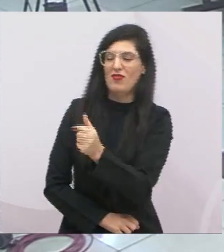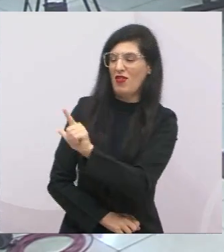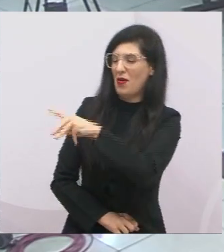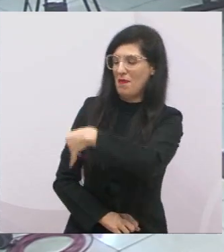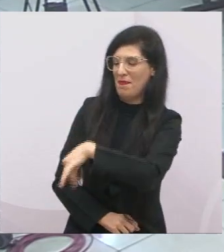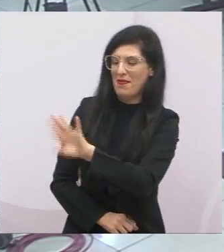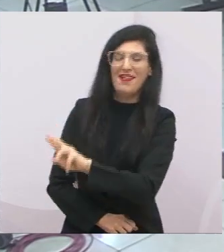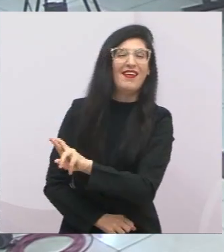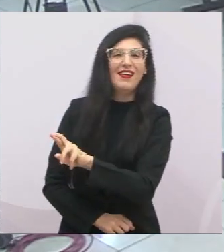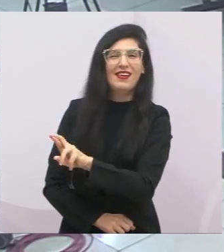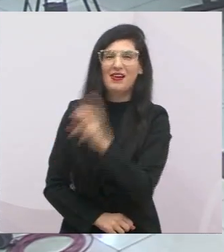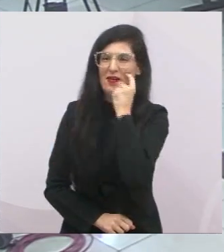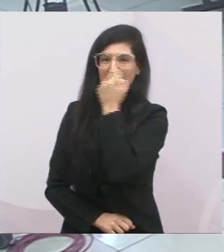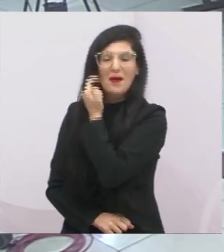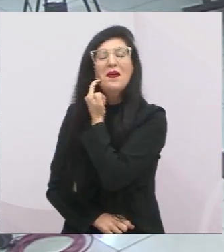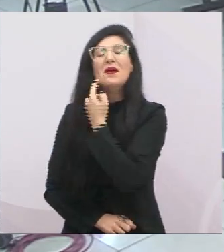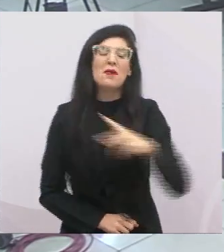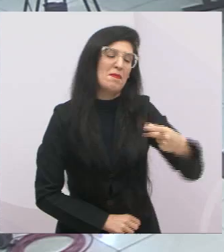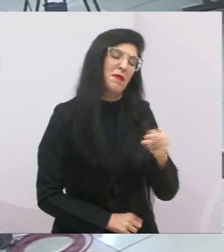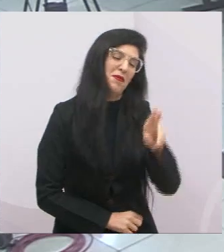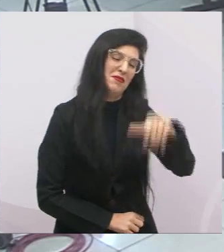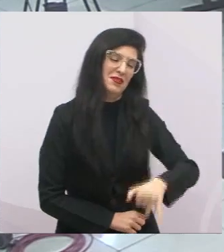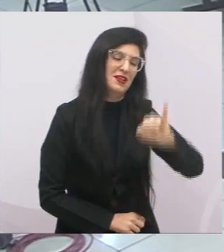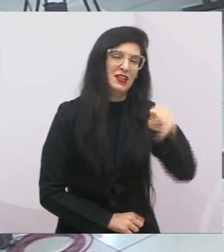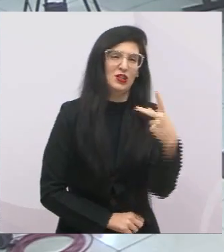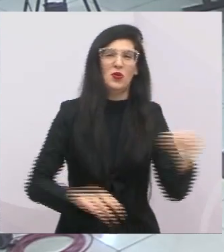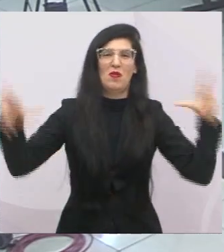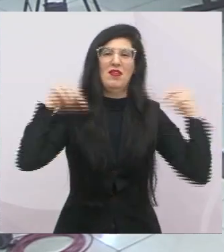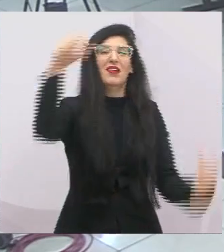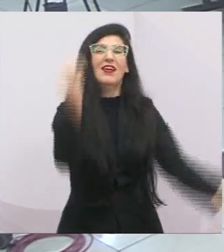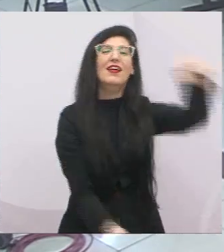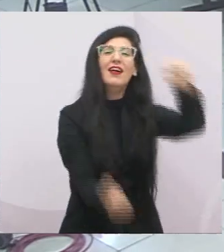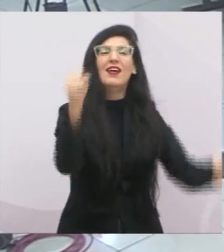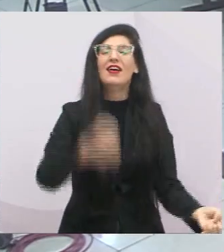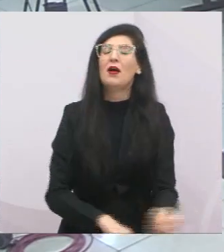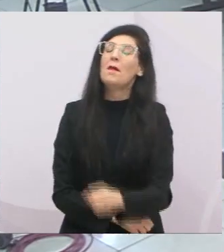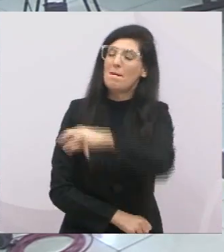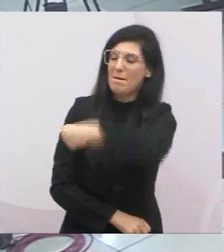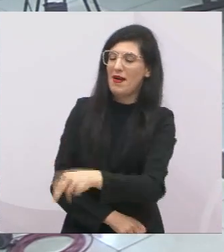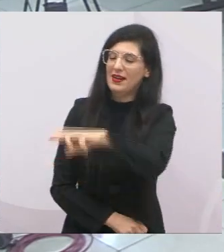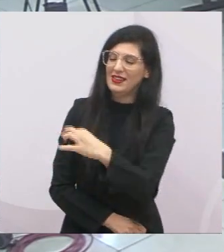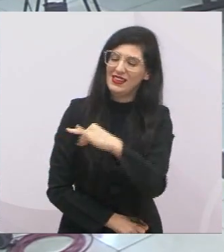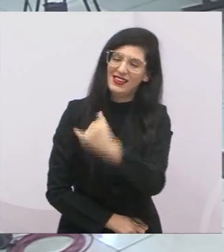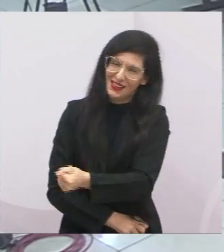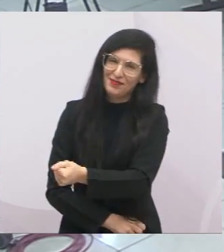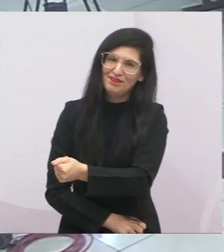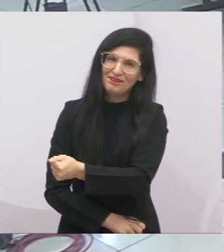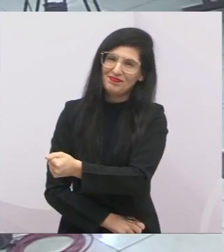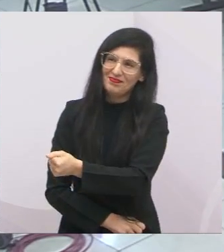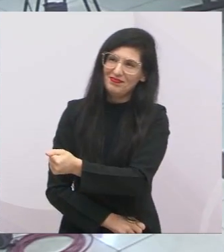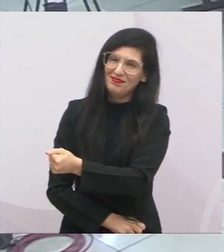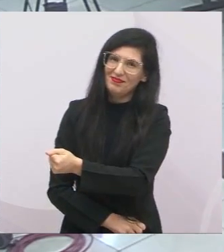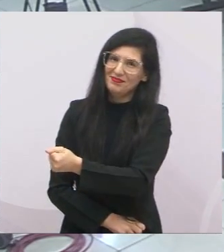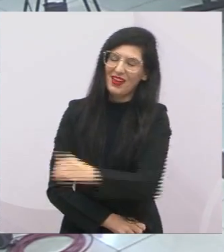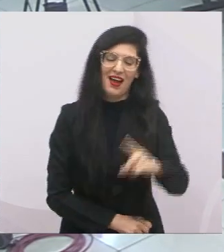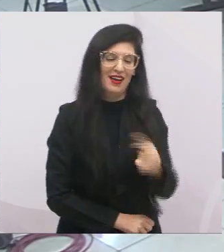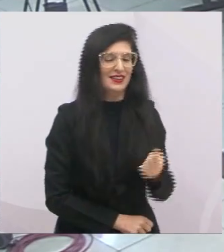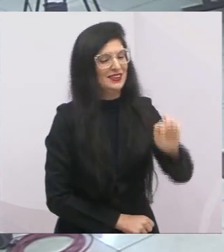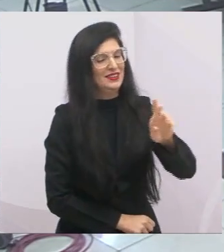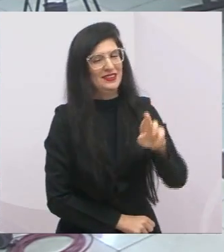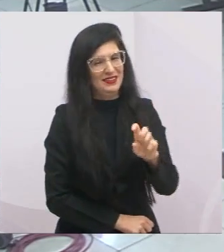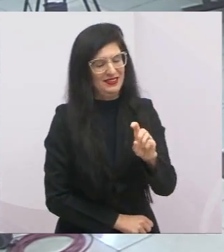do Parque Meia Lua, Paulinho dos Condutores, doutora Márcia Santos,